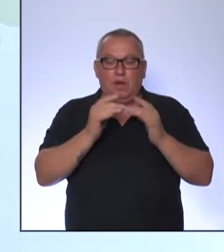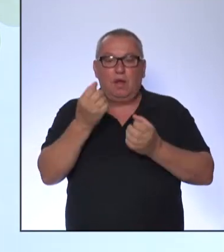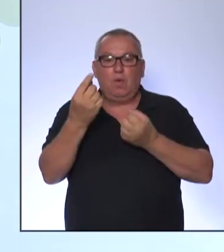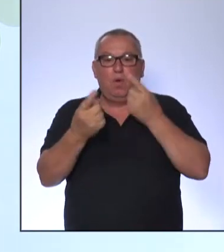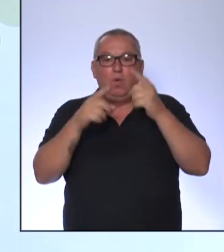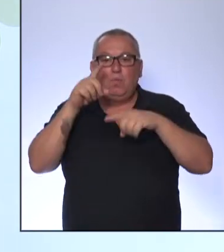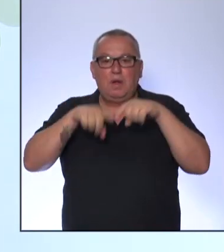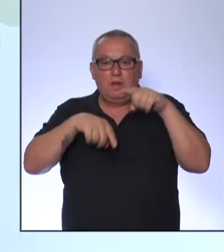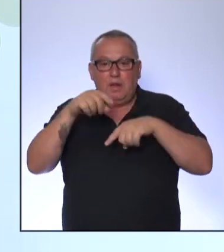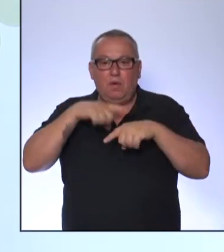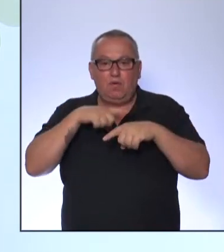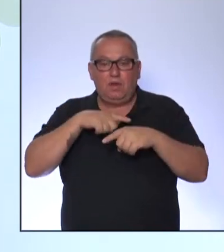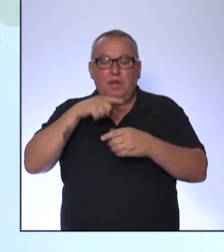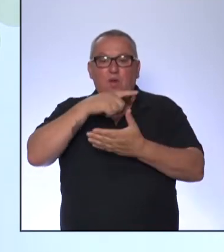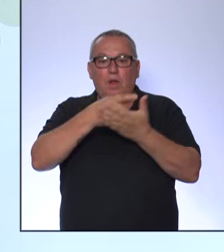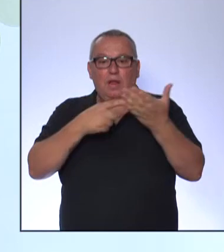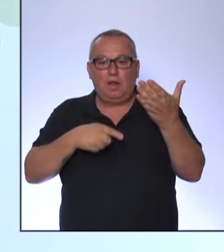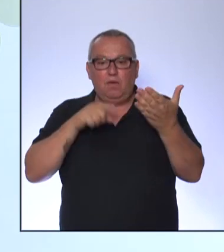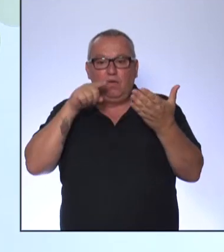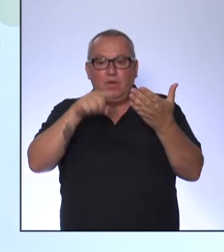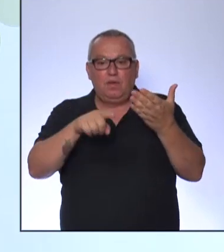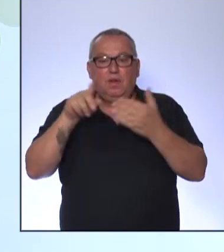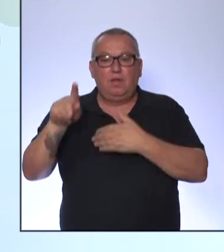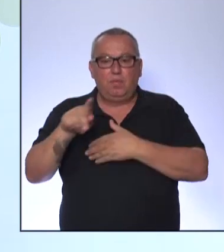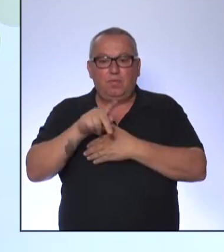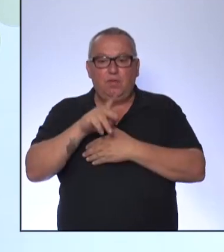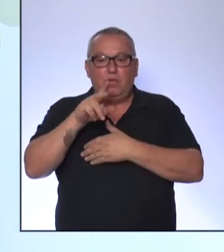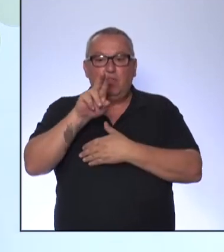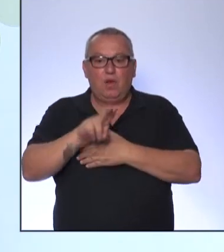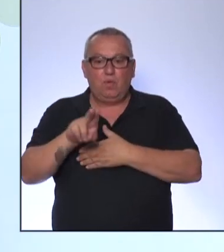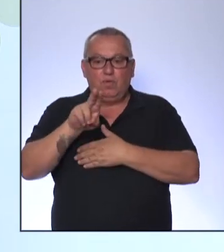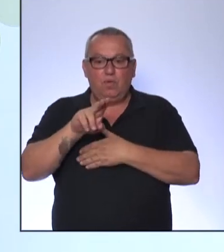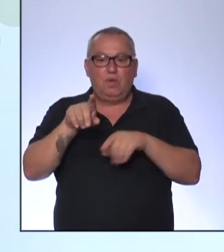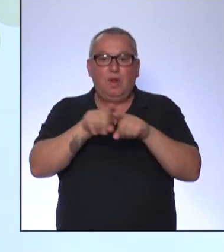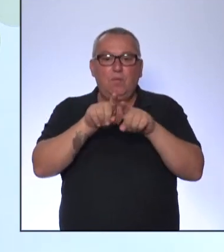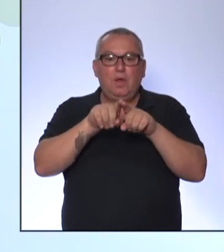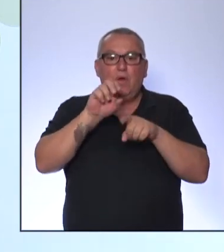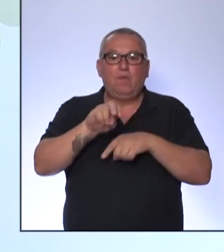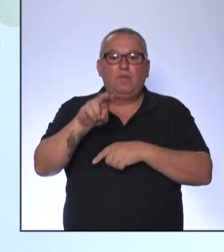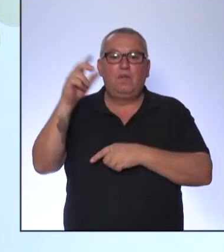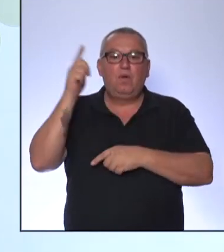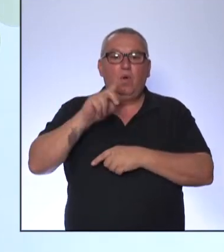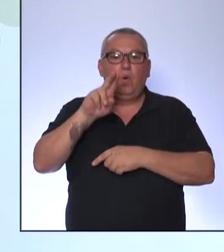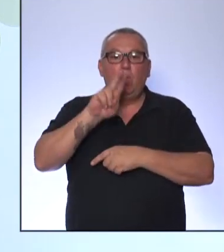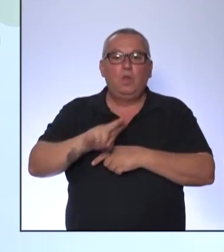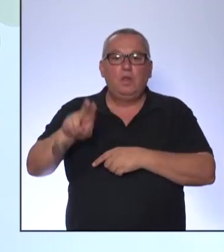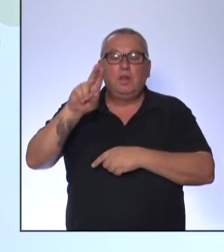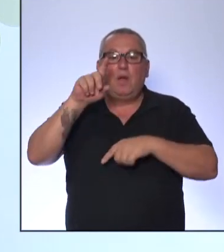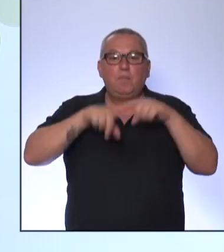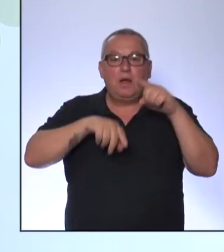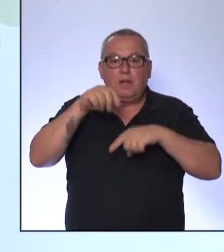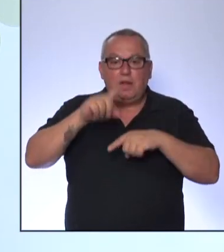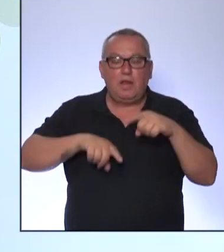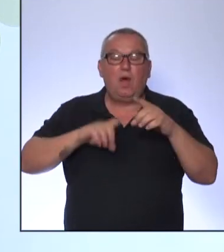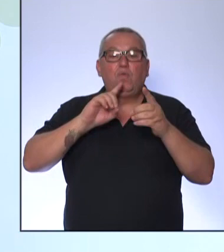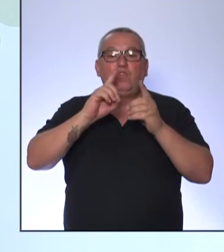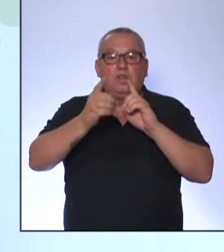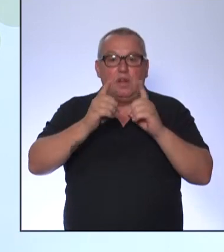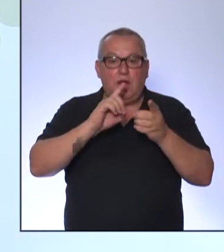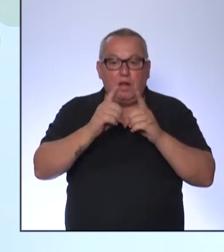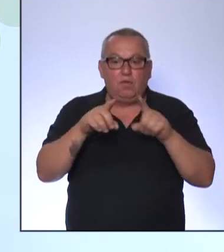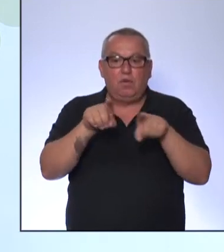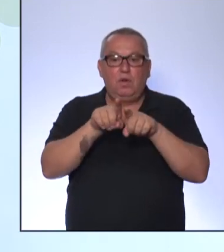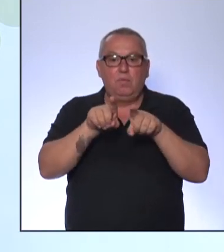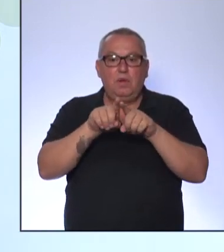que vocês já tenham no caderno de vocês, que o professor de vocês já trabalhou, ou que vocês consigam correlacionar com o material didático, com o livro didático, com